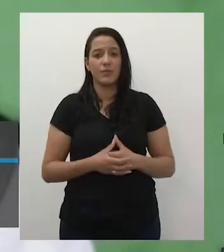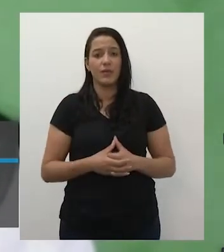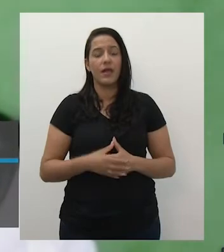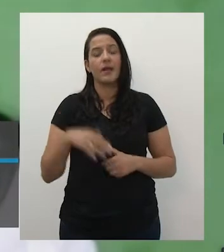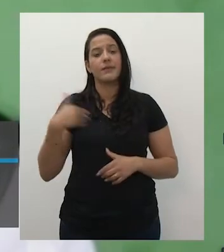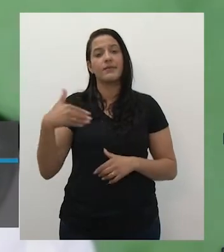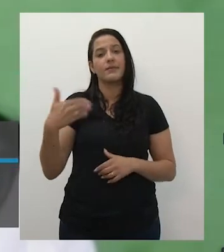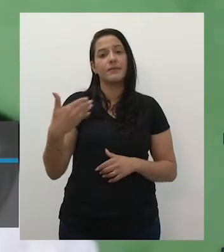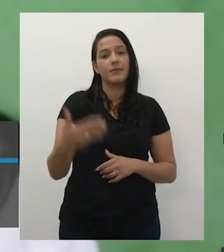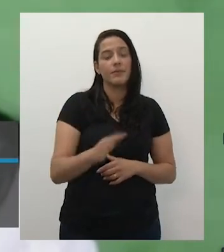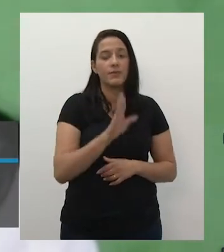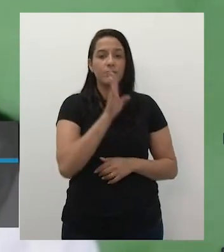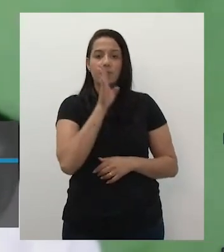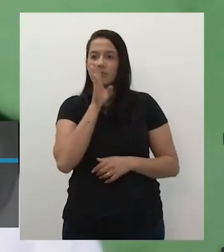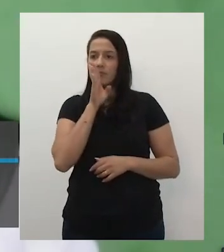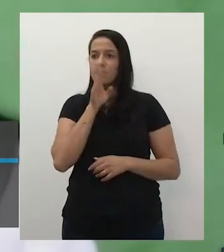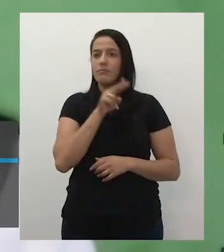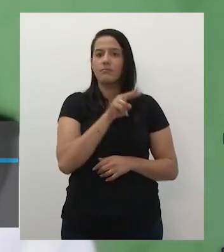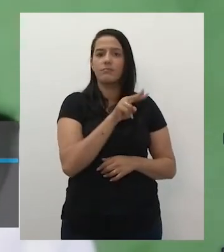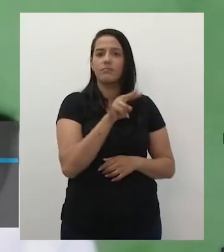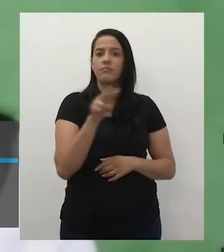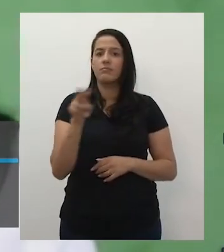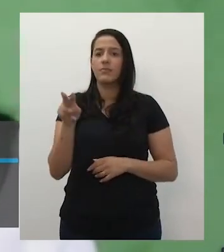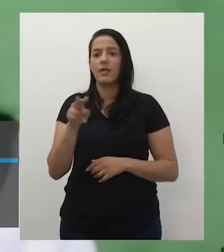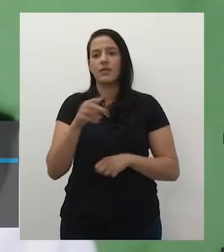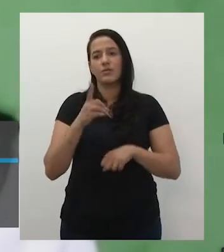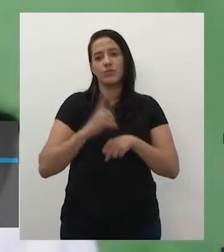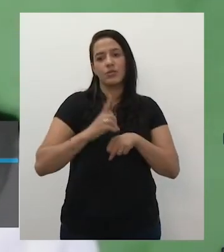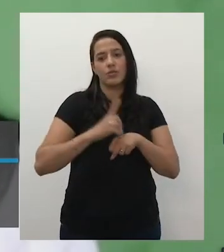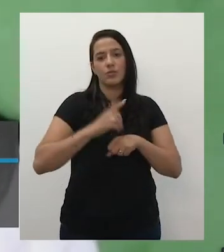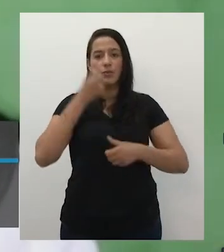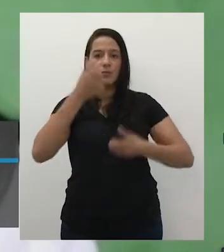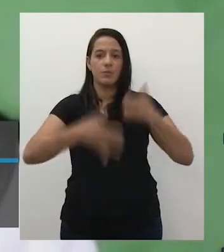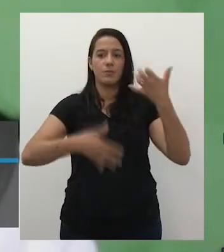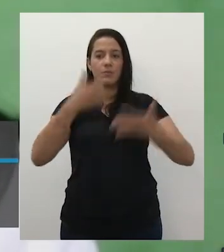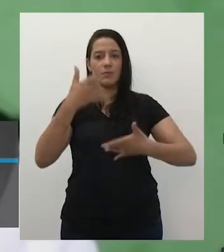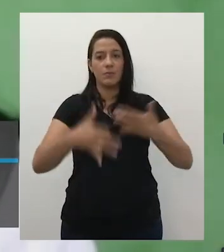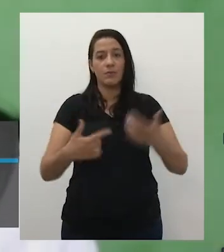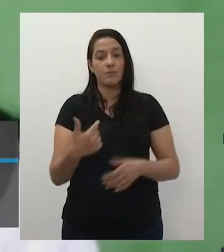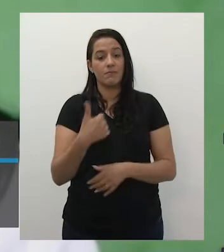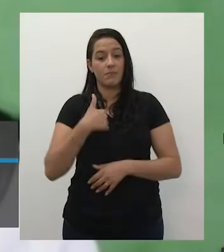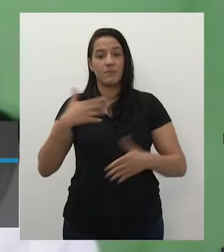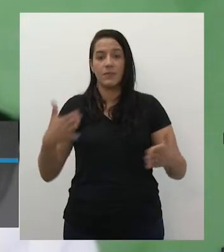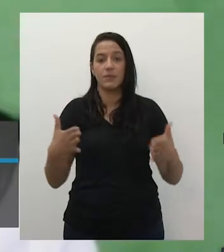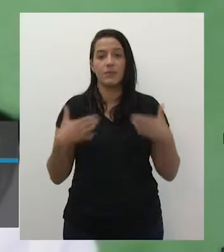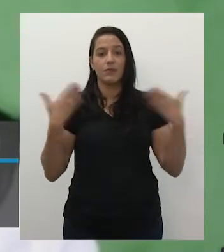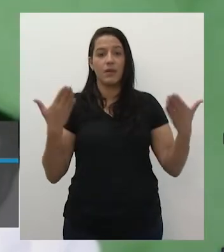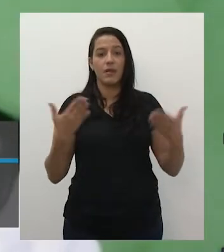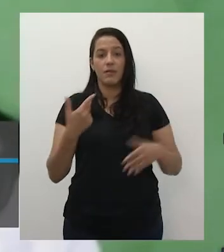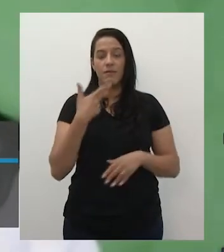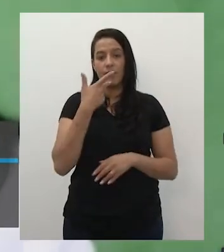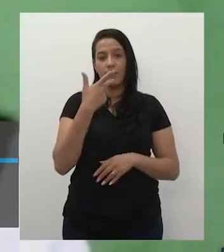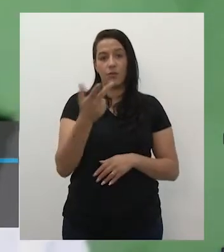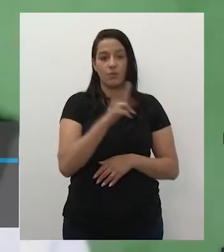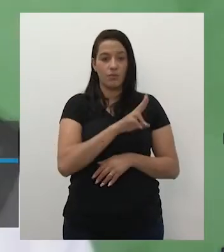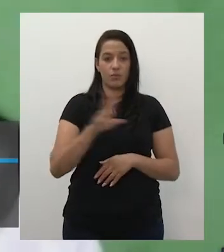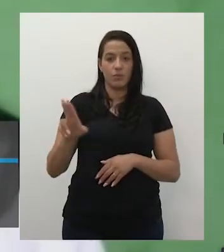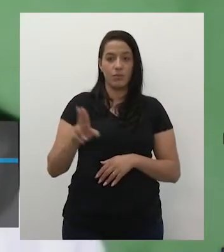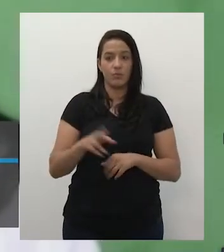lecionar nos anos finais e no ensino médio. Desenvolvia diversos projetos com meus alunos, sempre